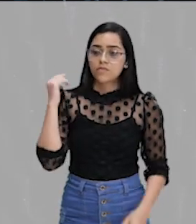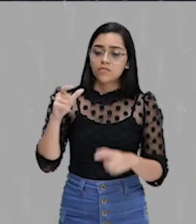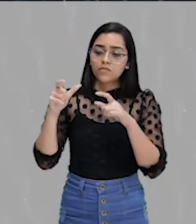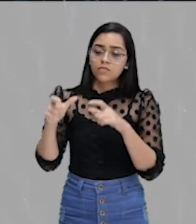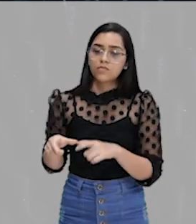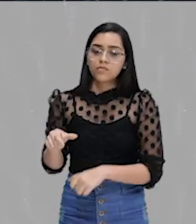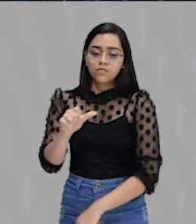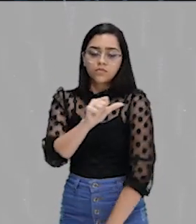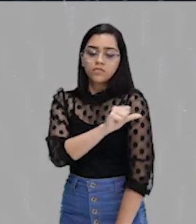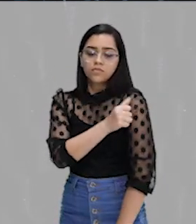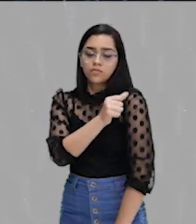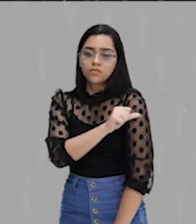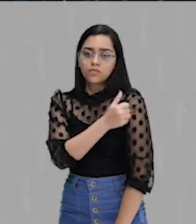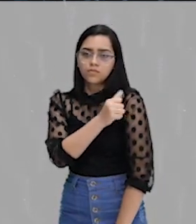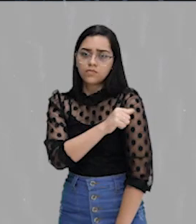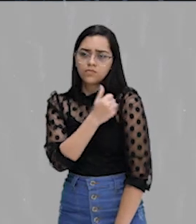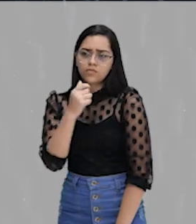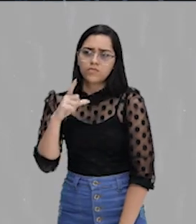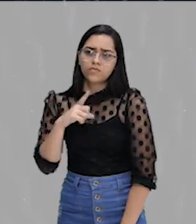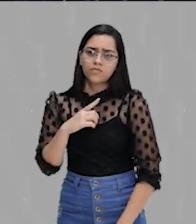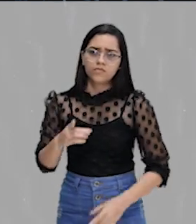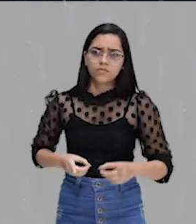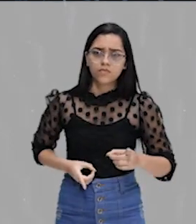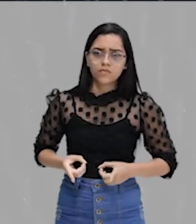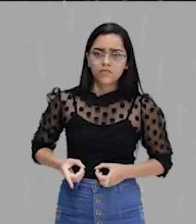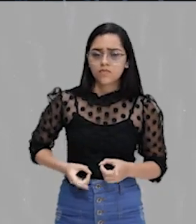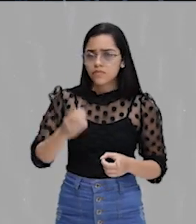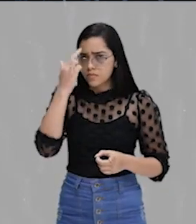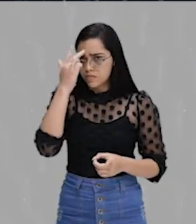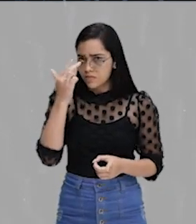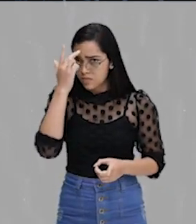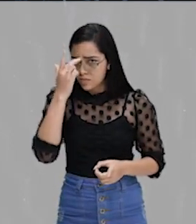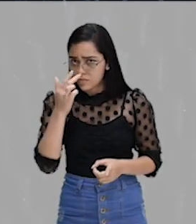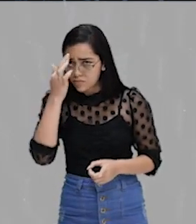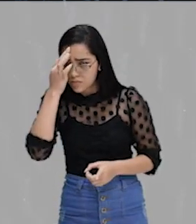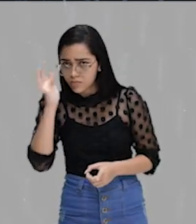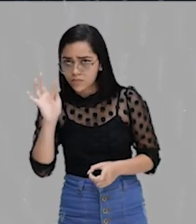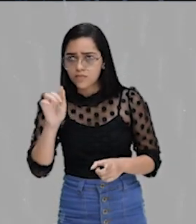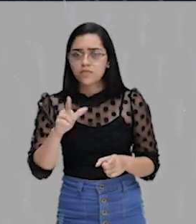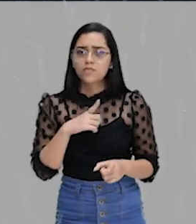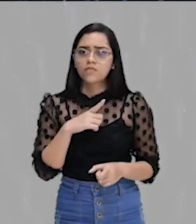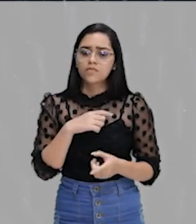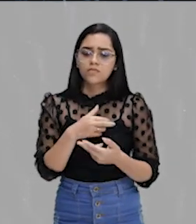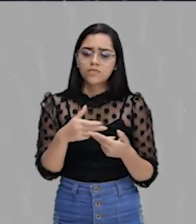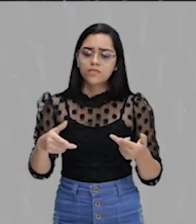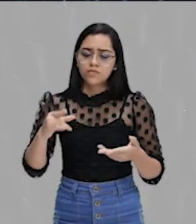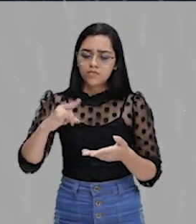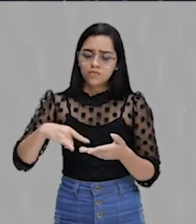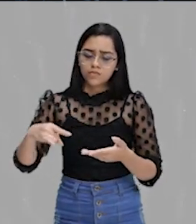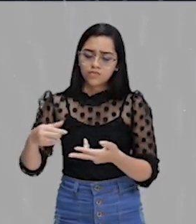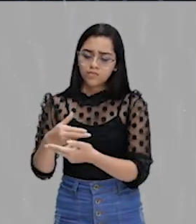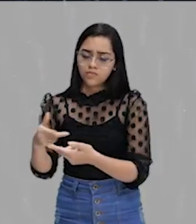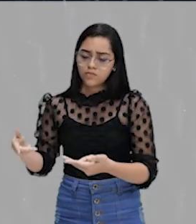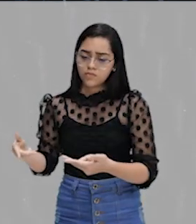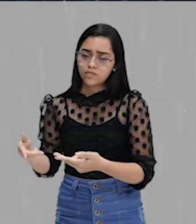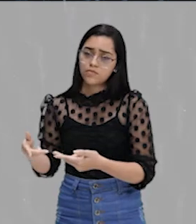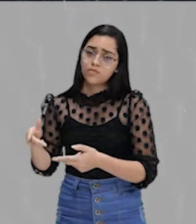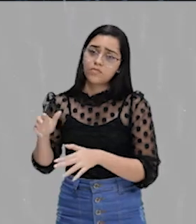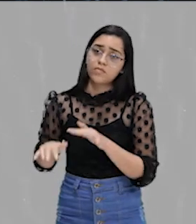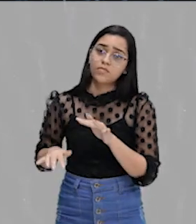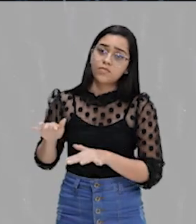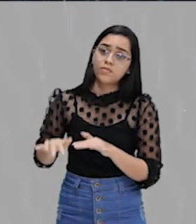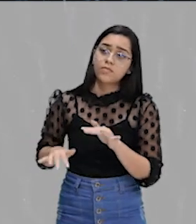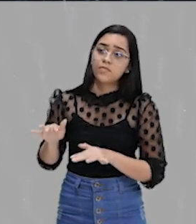no Rio de Janeiro, inclusive tem um primo que é historiador e filósofo, que ele tem uma série de documentos que